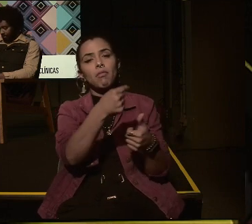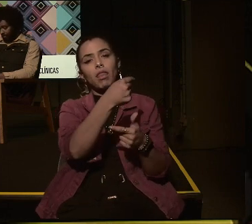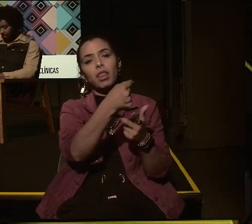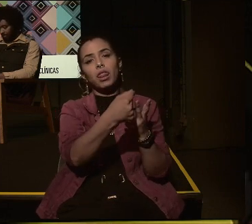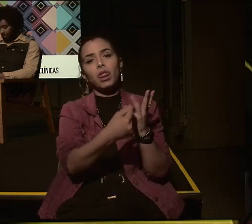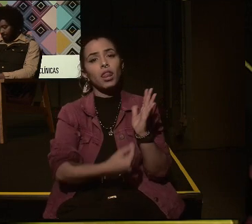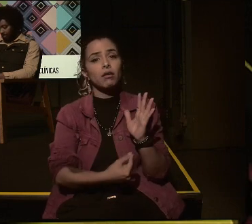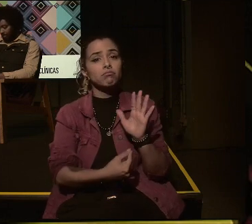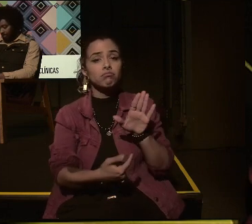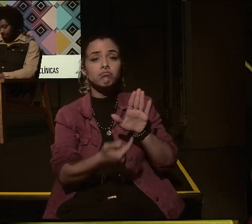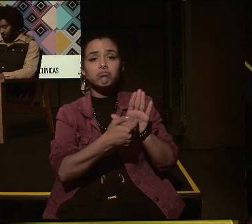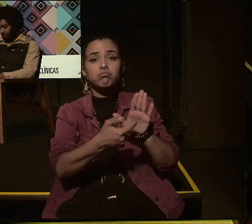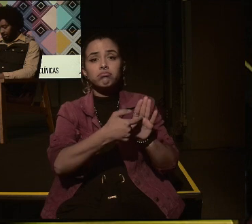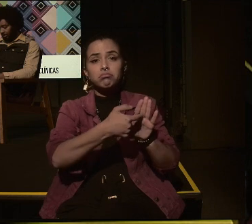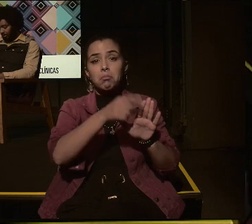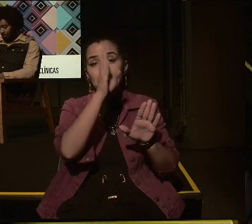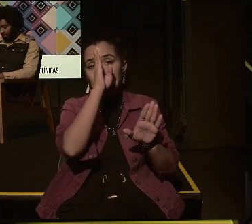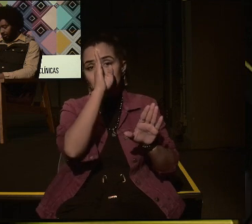que ele tem cor.